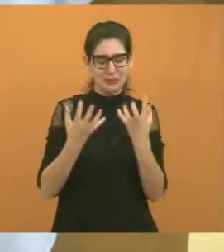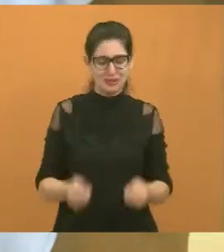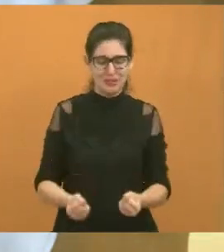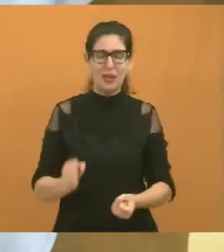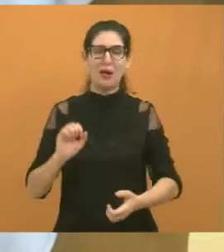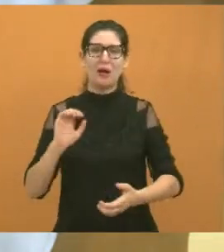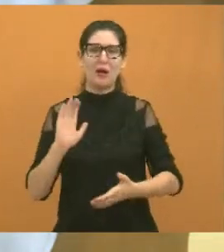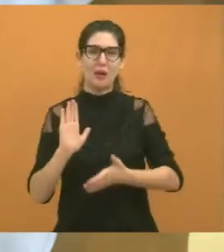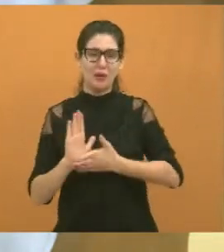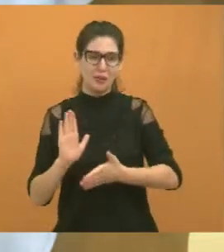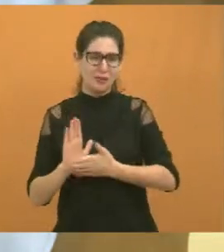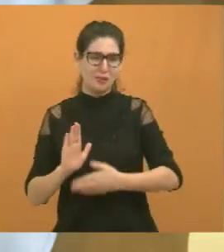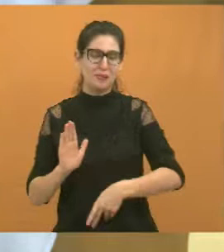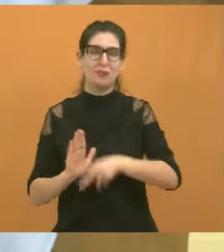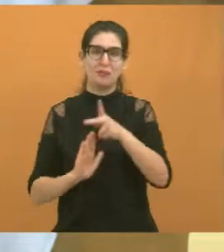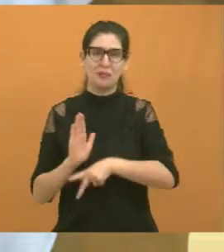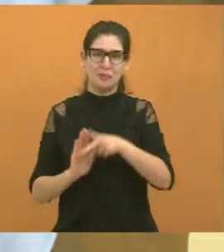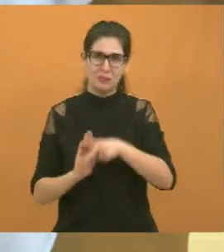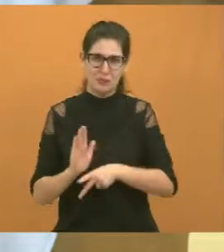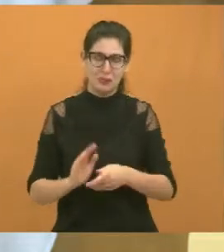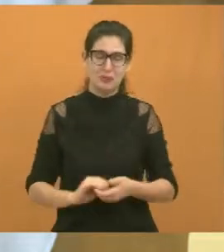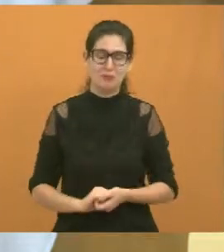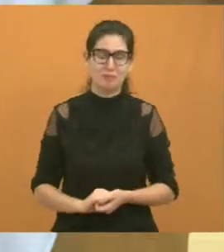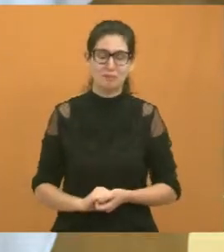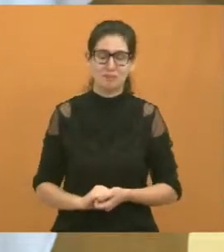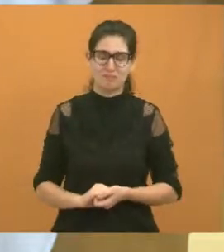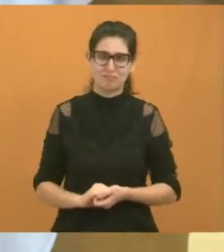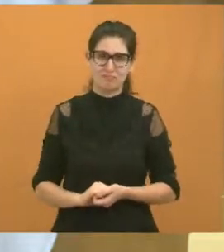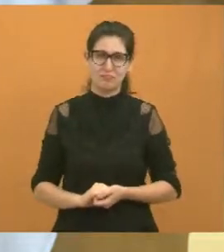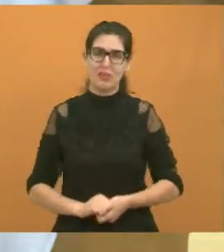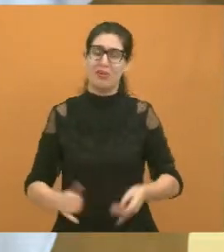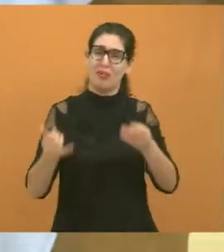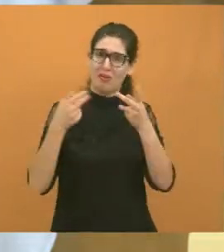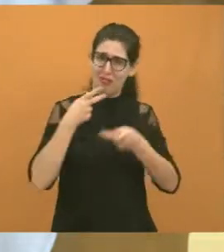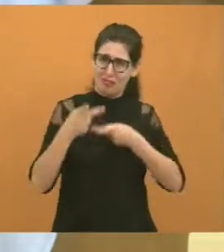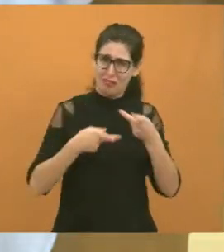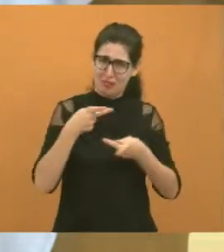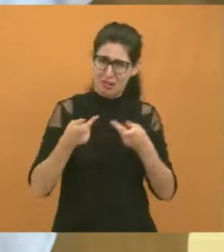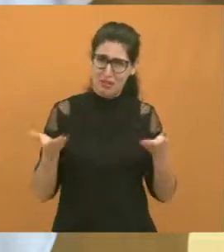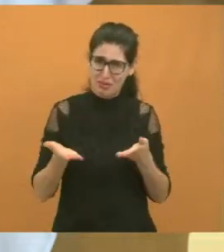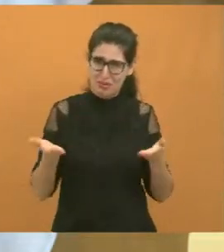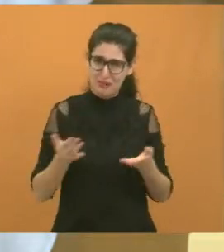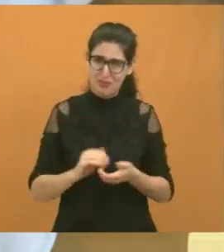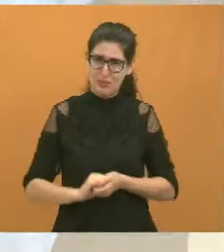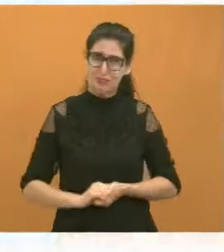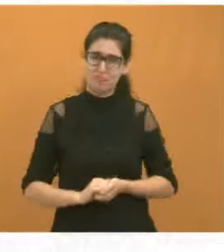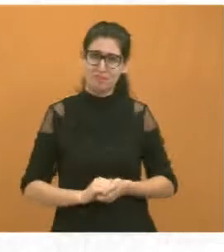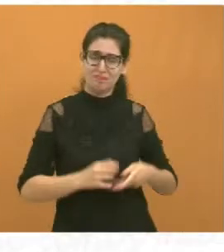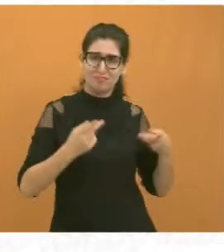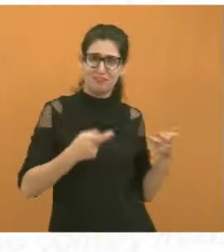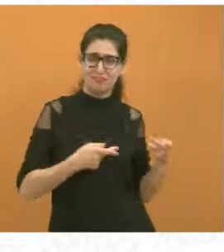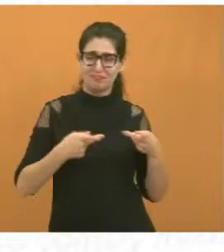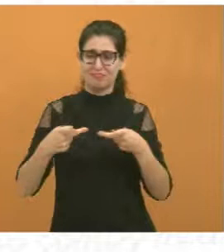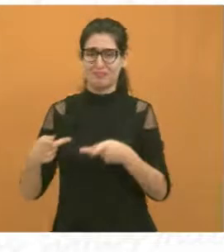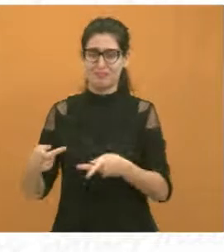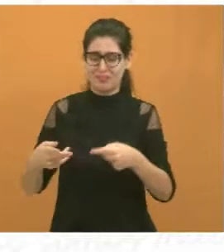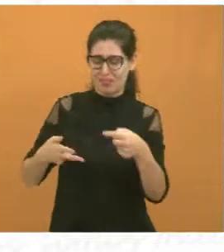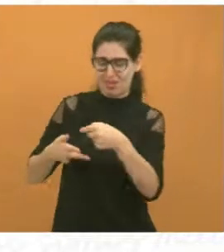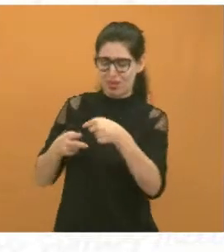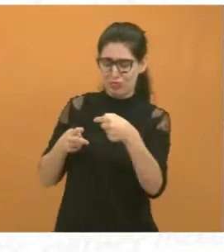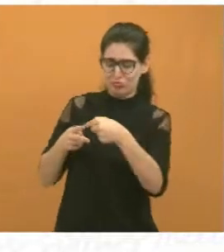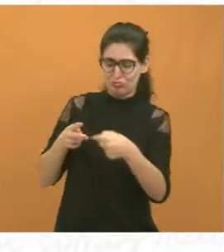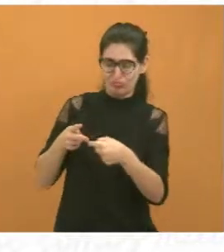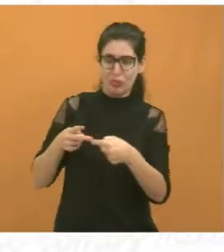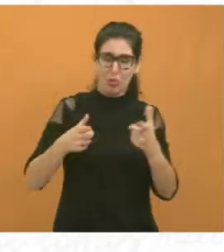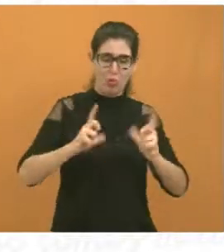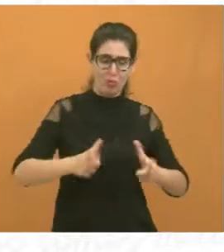Eu quero, já neste momento, falar da nossa visita em dois campos de futebol